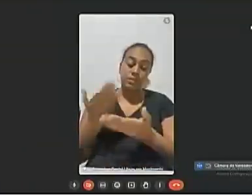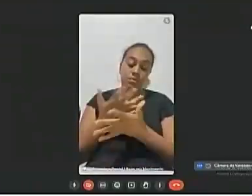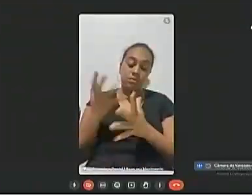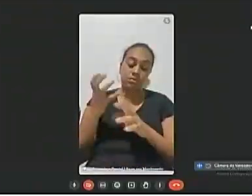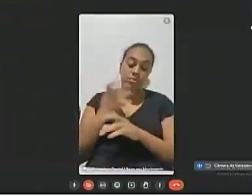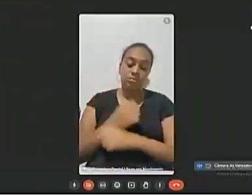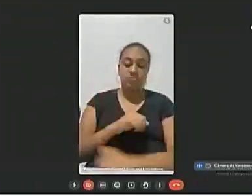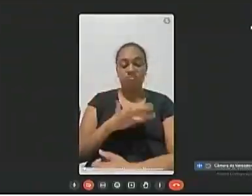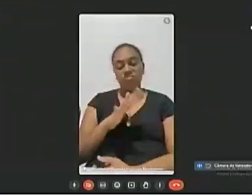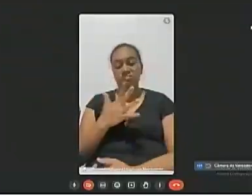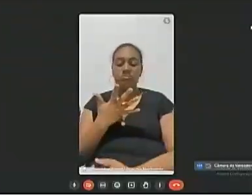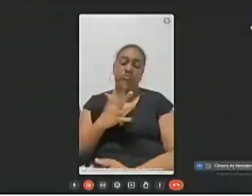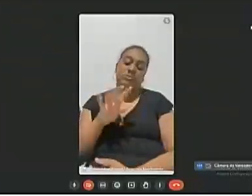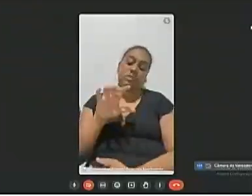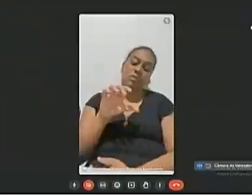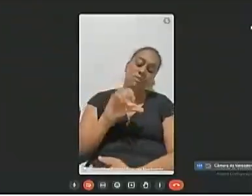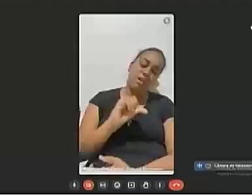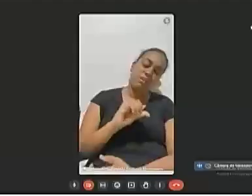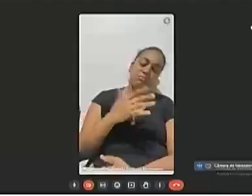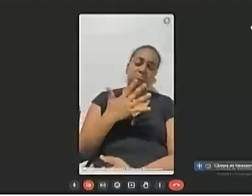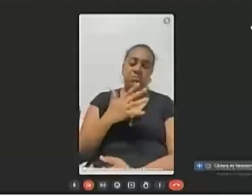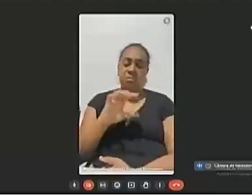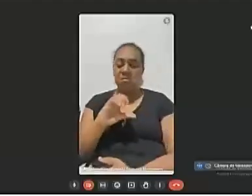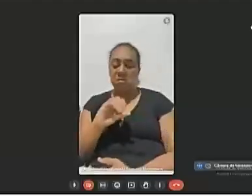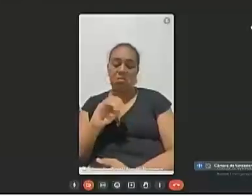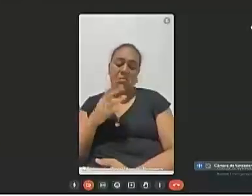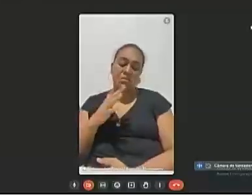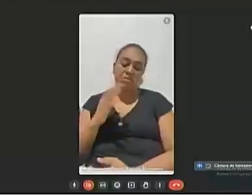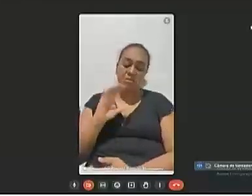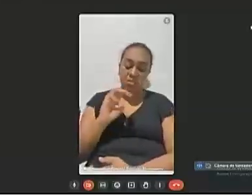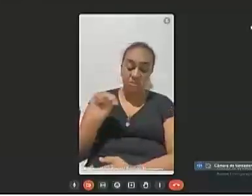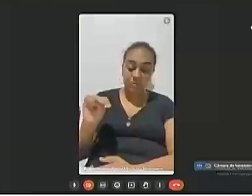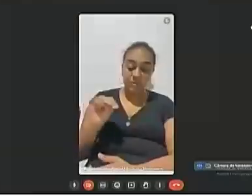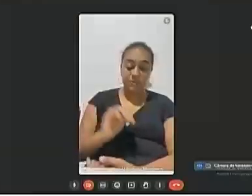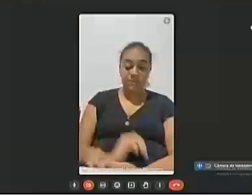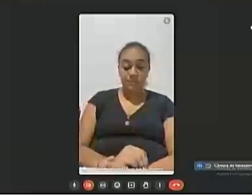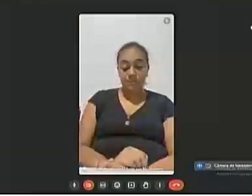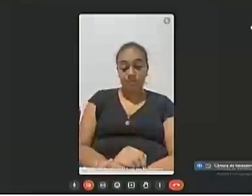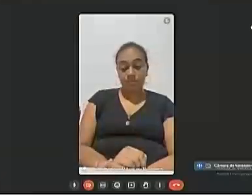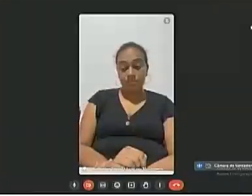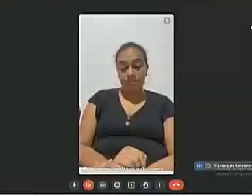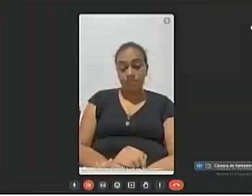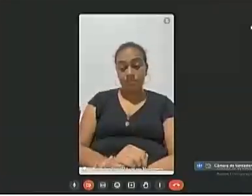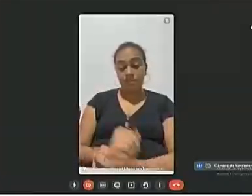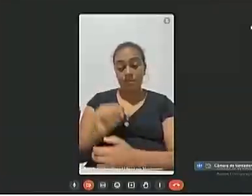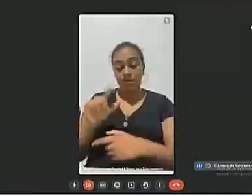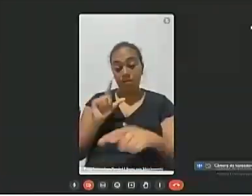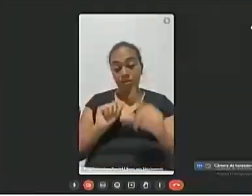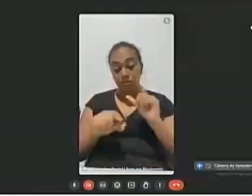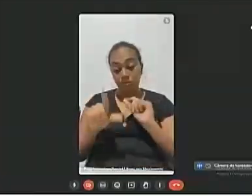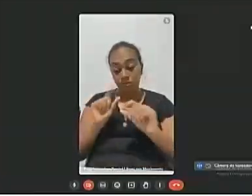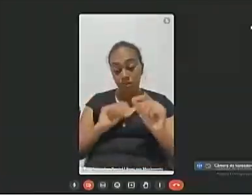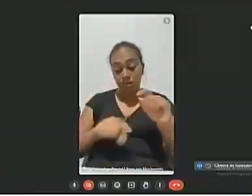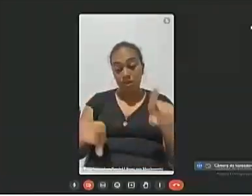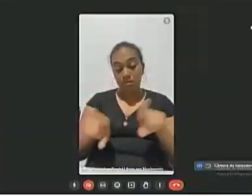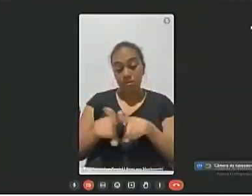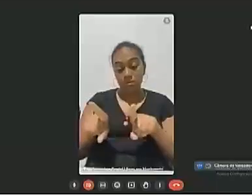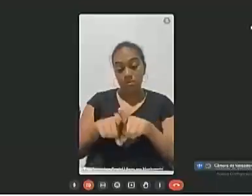e poucos centímetros. Então, com essa alternativa, poderia se